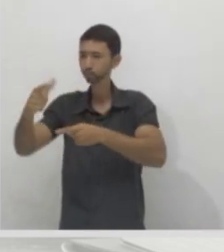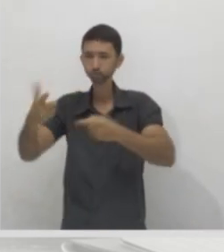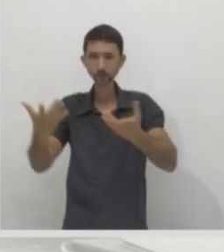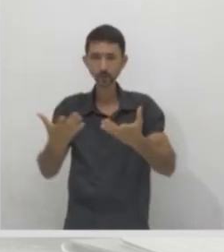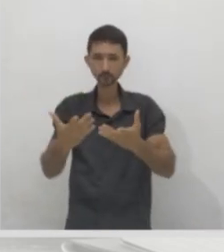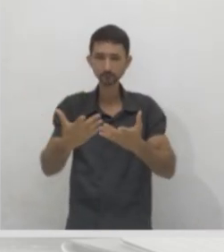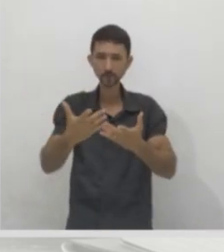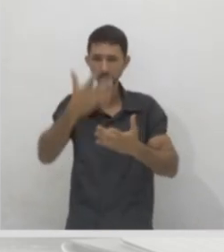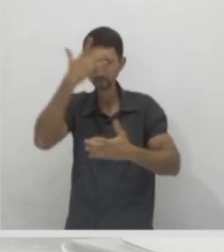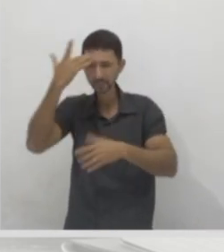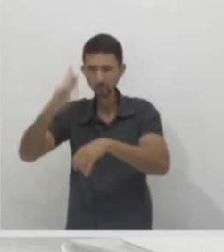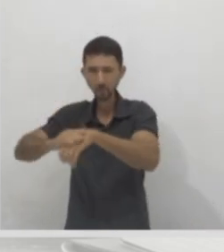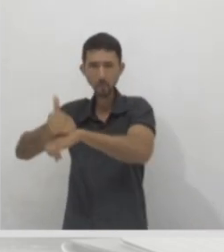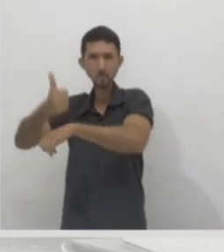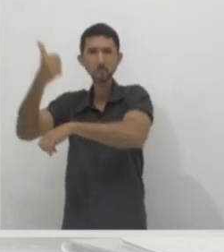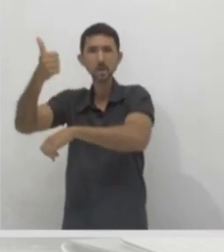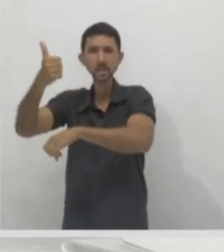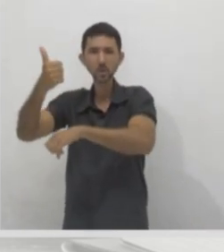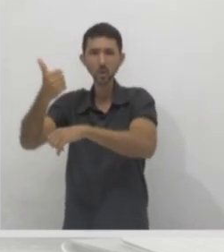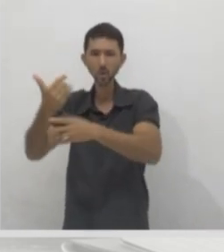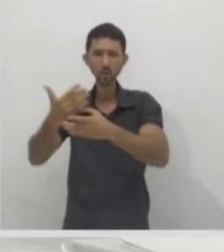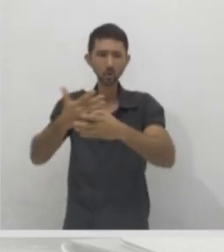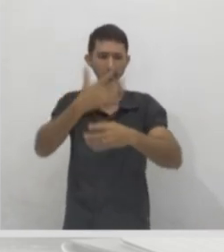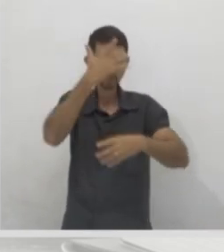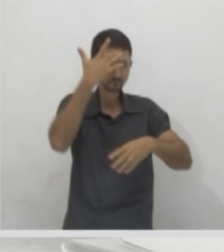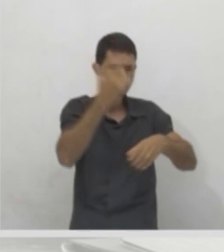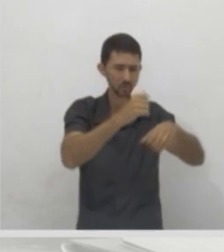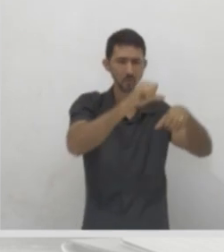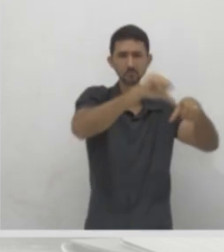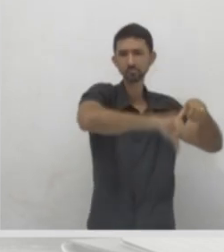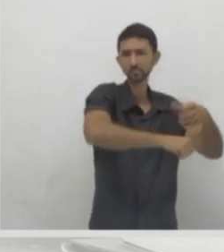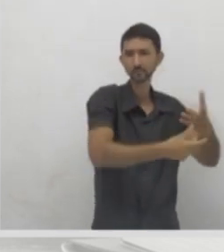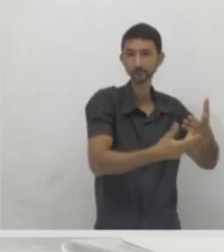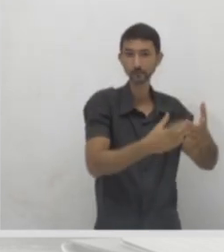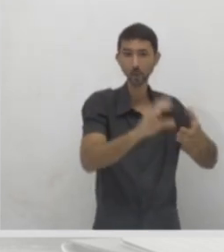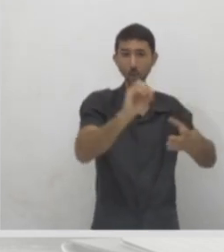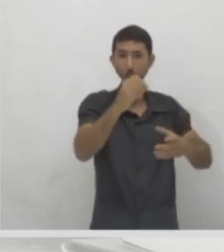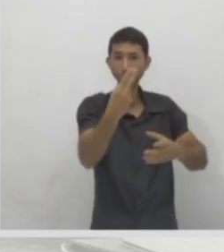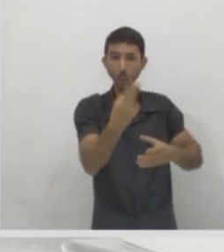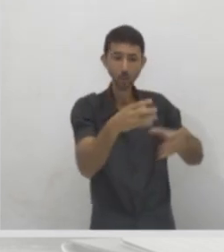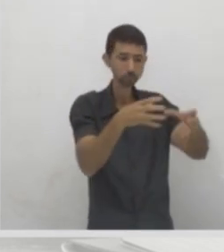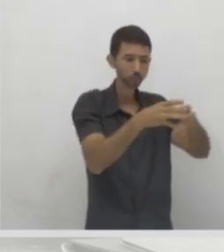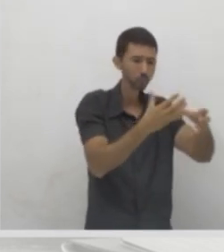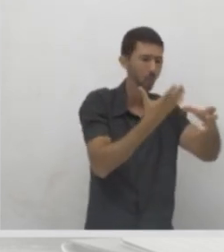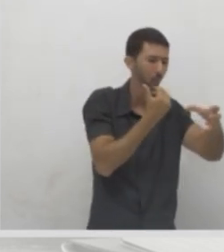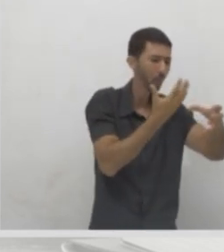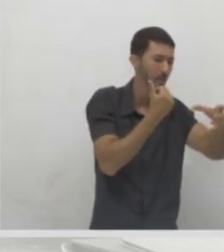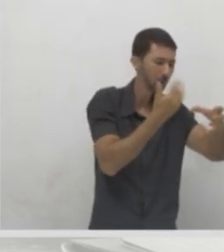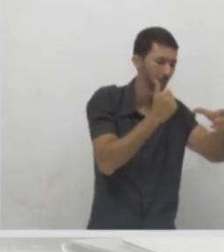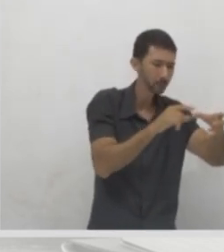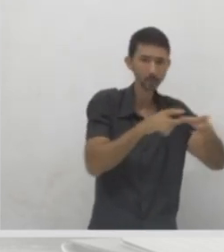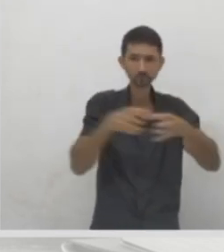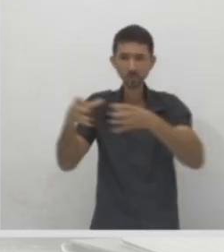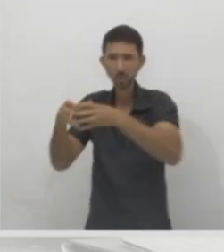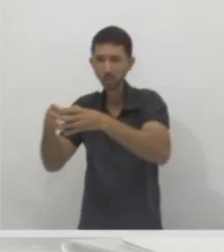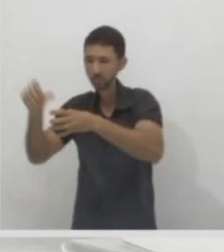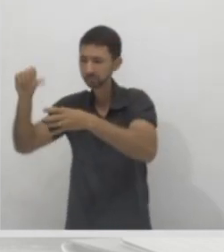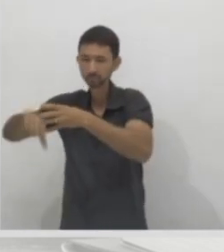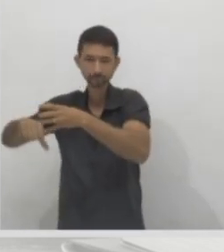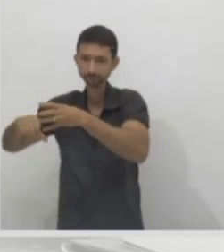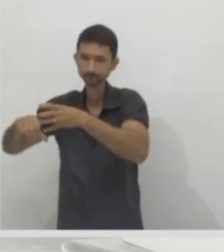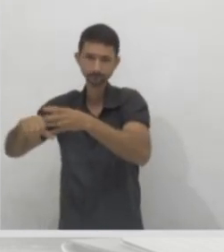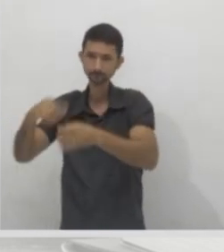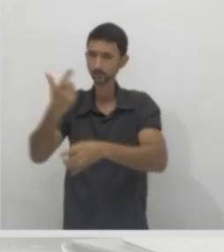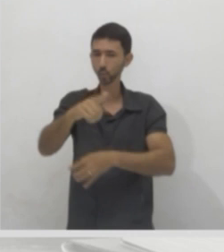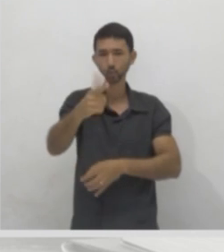pessoas melhores, não existiam pessoas que comiam mais e melhor, enquanto outros não tinham. Esses grupos,